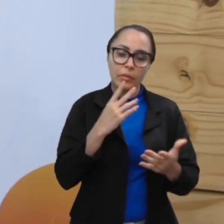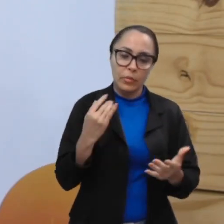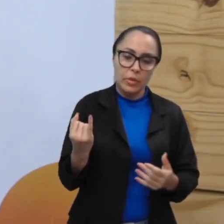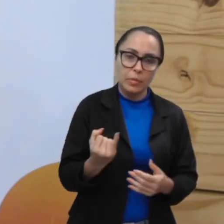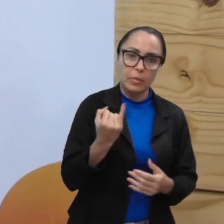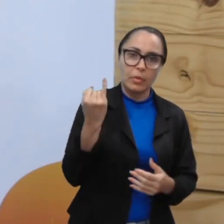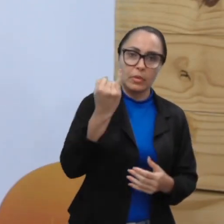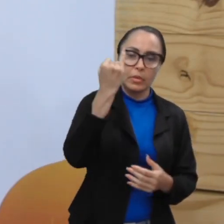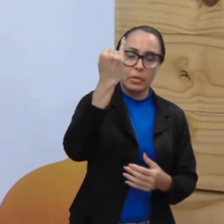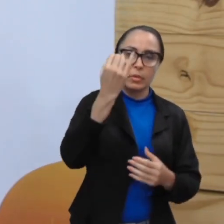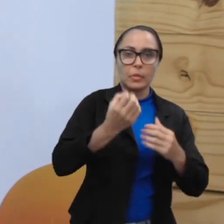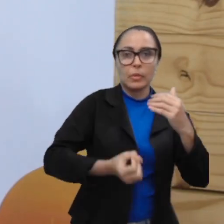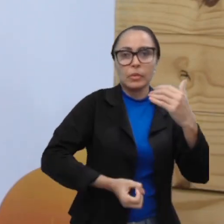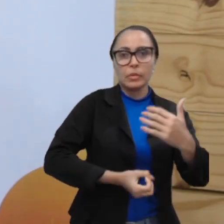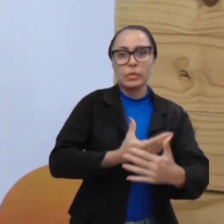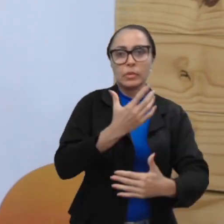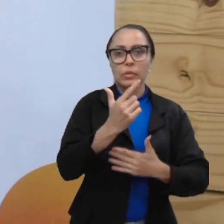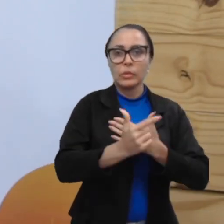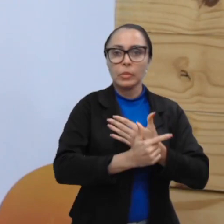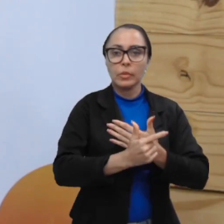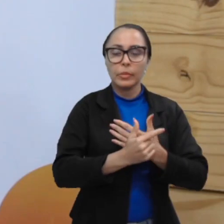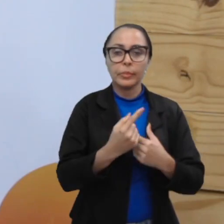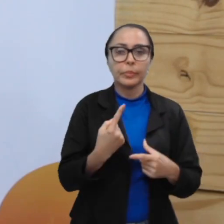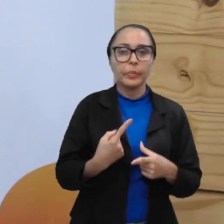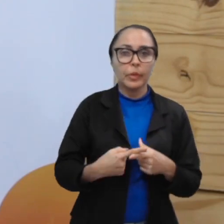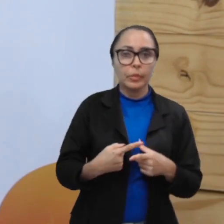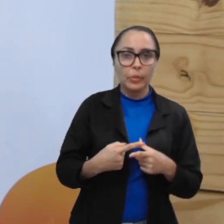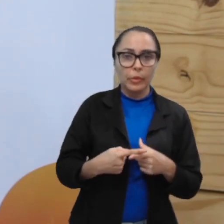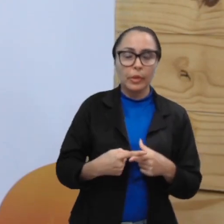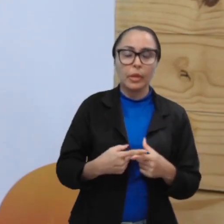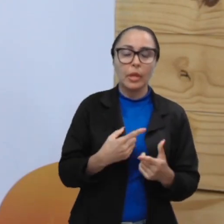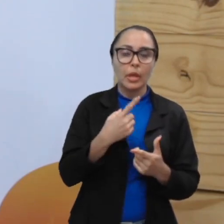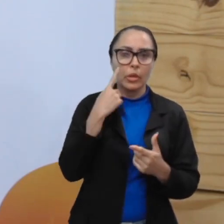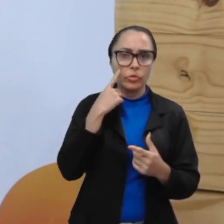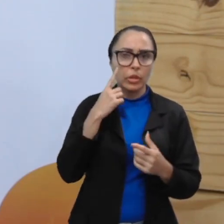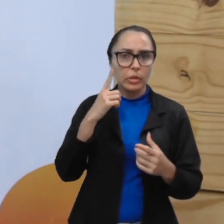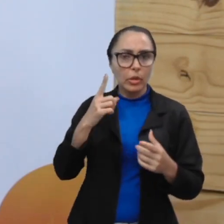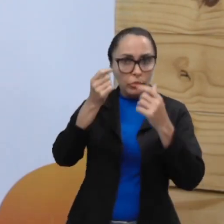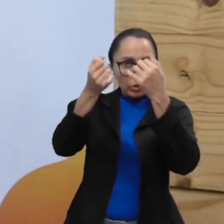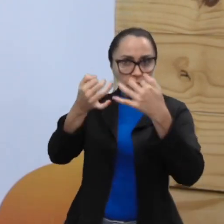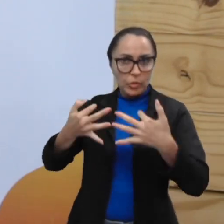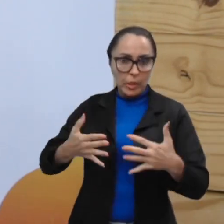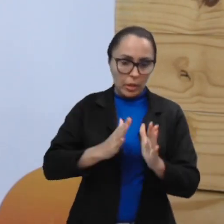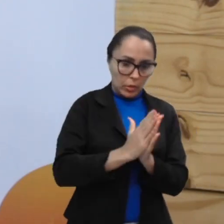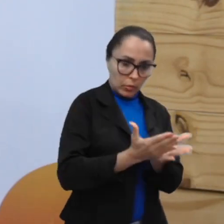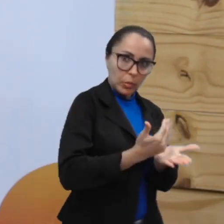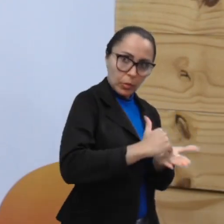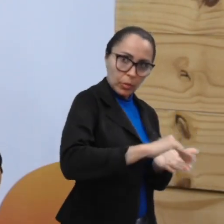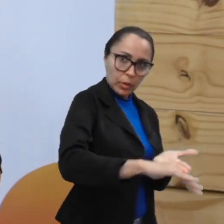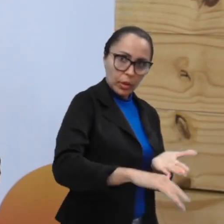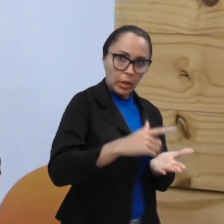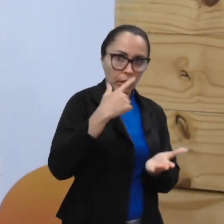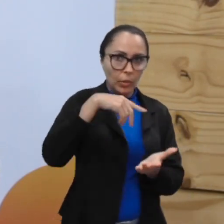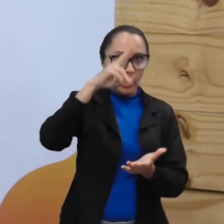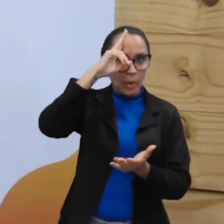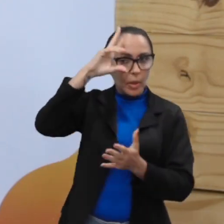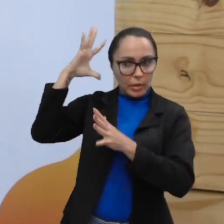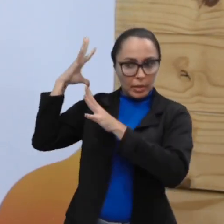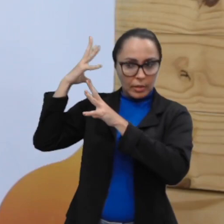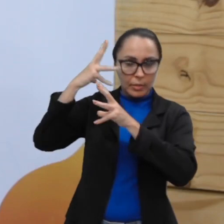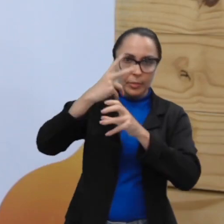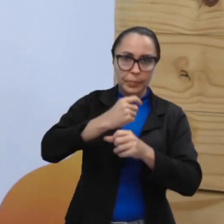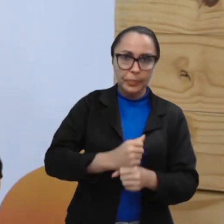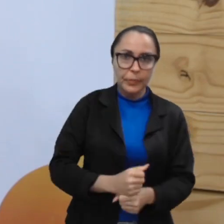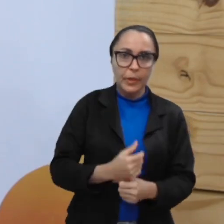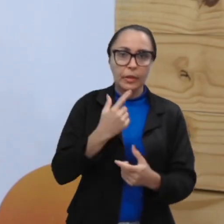para fundar o funcionalismo, porque justamente a gente viu no e-book, vocês vão relembrar aí, são vanguardas